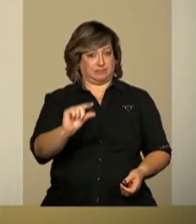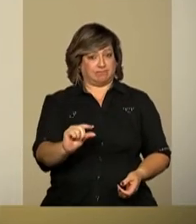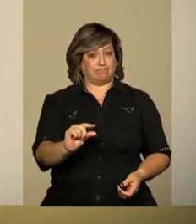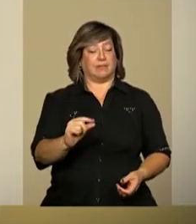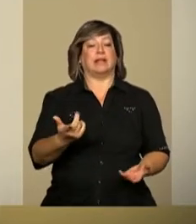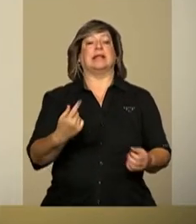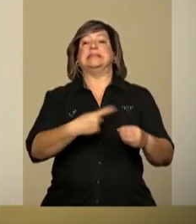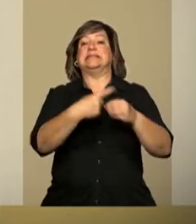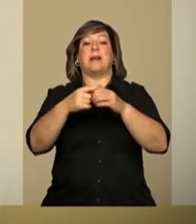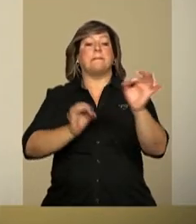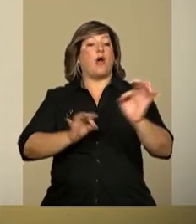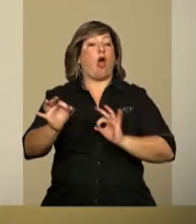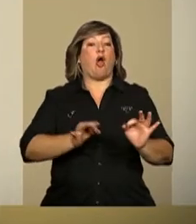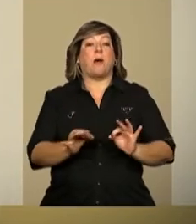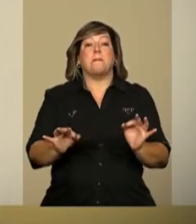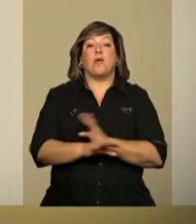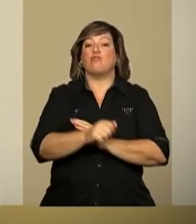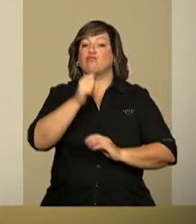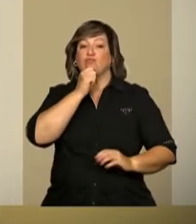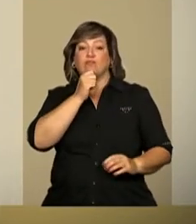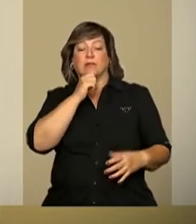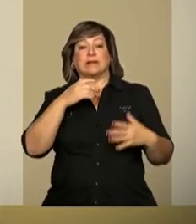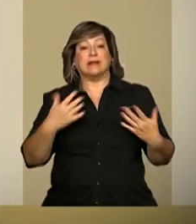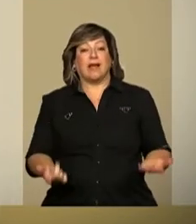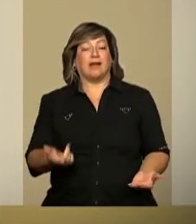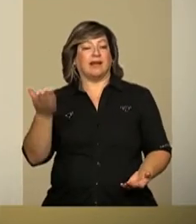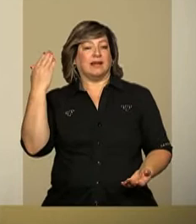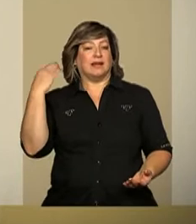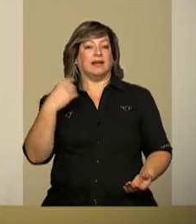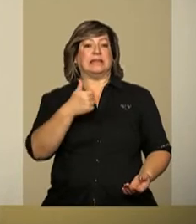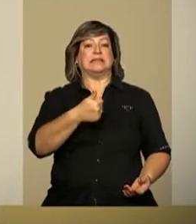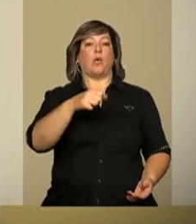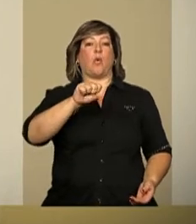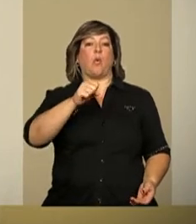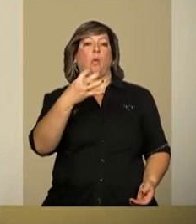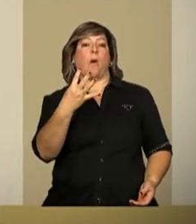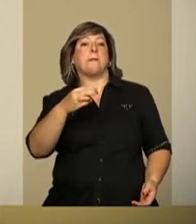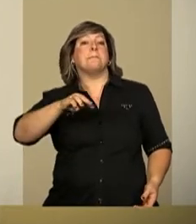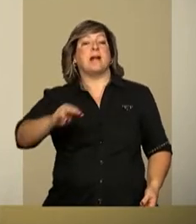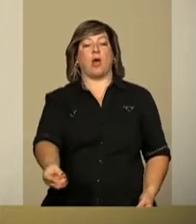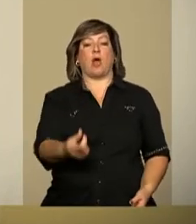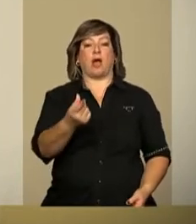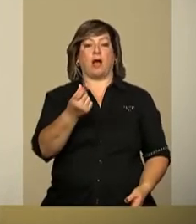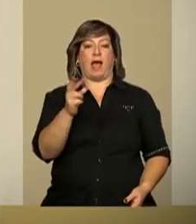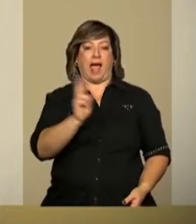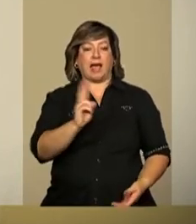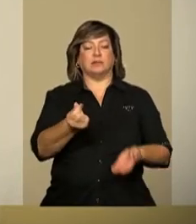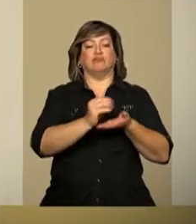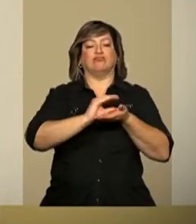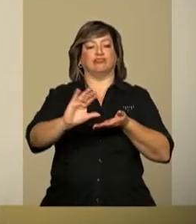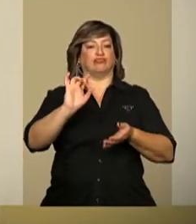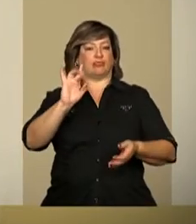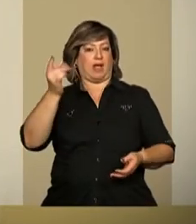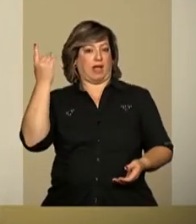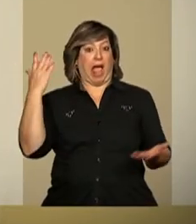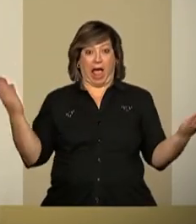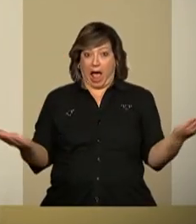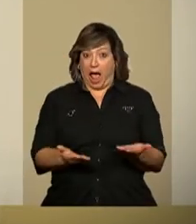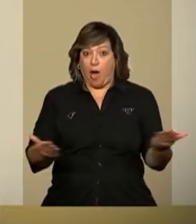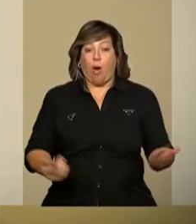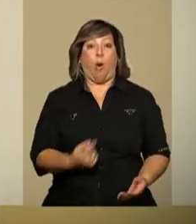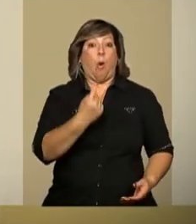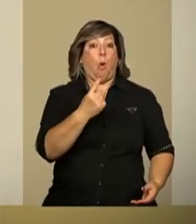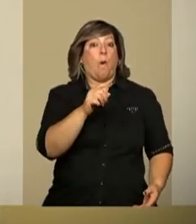projetos suficientes por isso foram investidos apenas R 184 milhões de reais agora nós estamos falando de